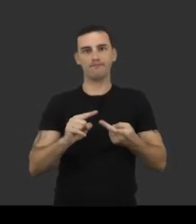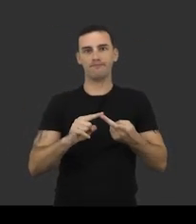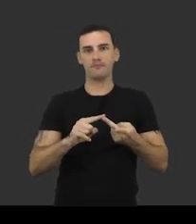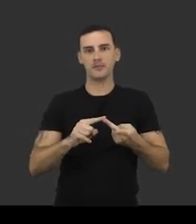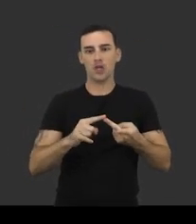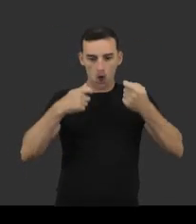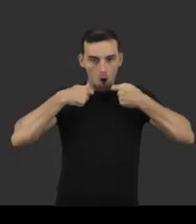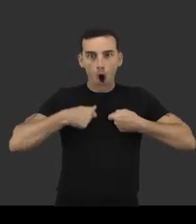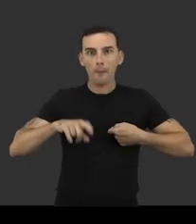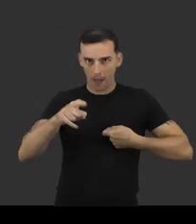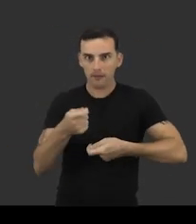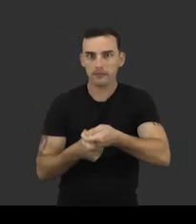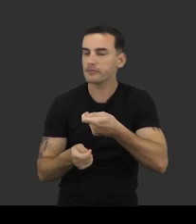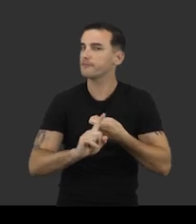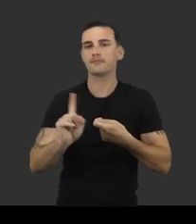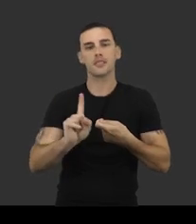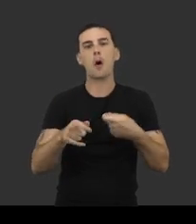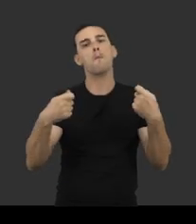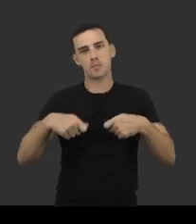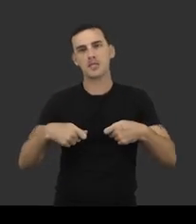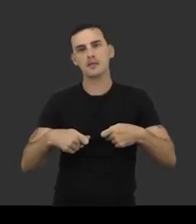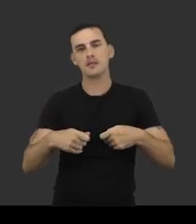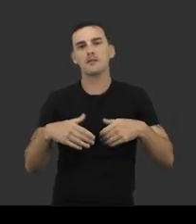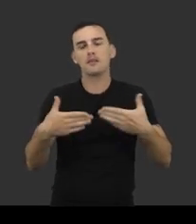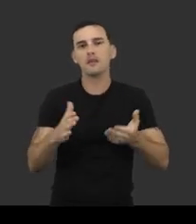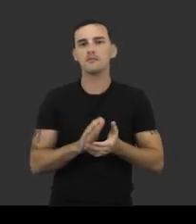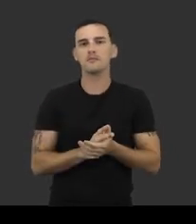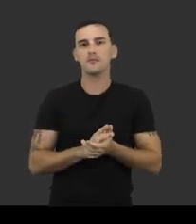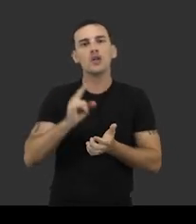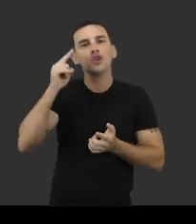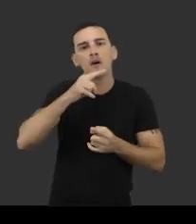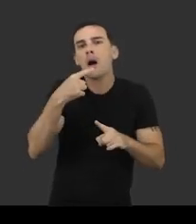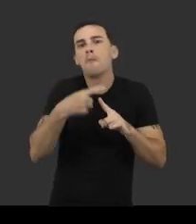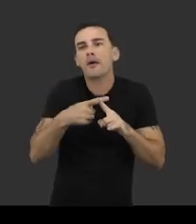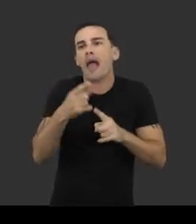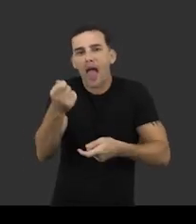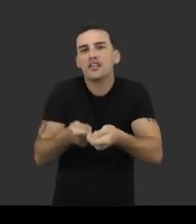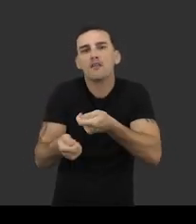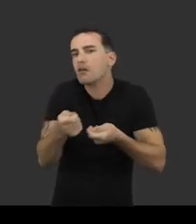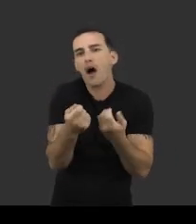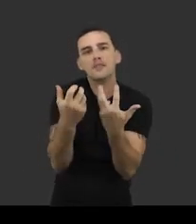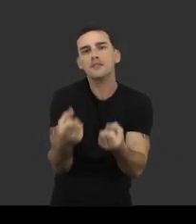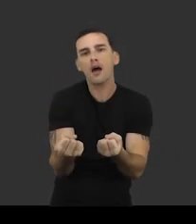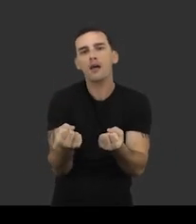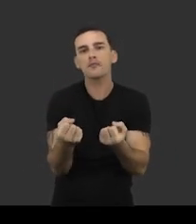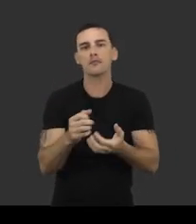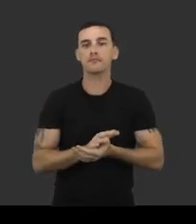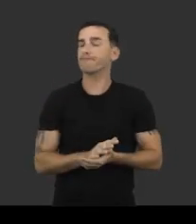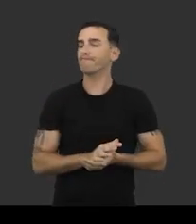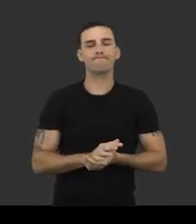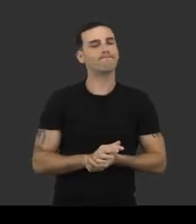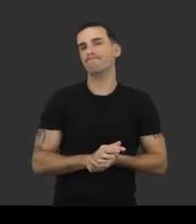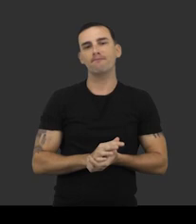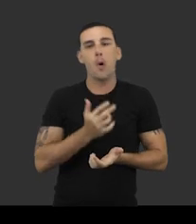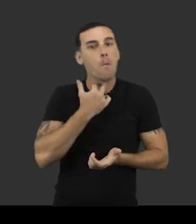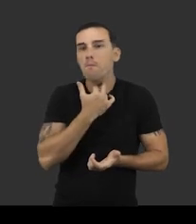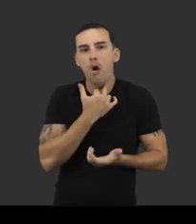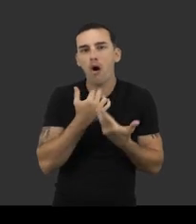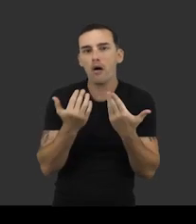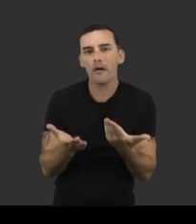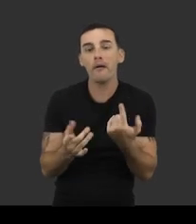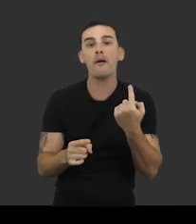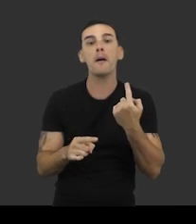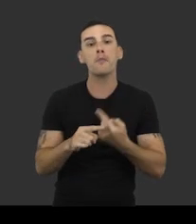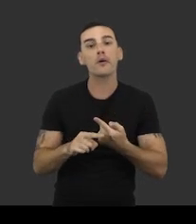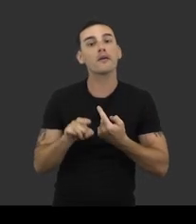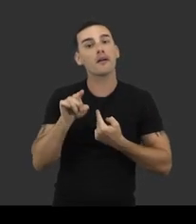é negociável? Não é negociável. Por que que escovar o dente é negociável? Não pode ser negociável,